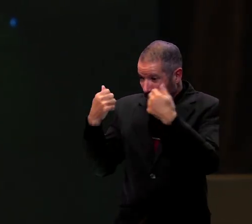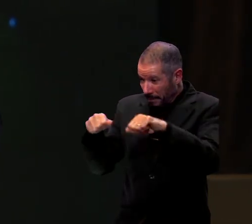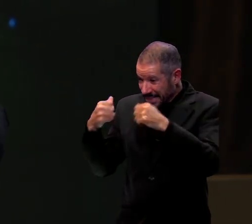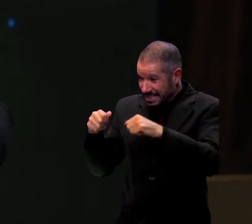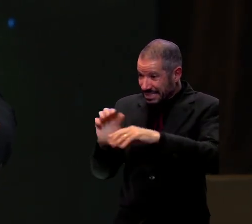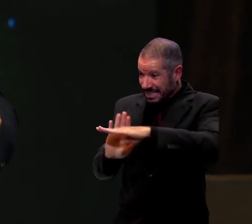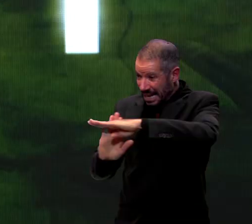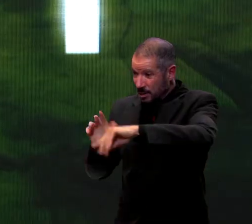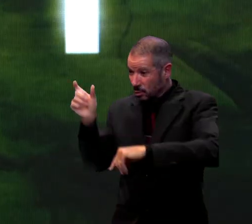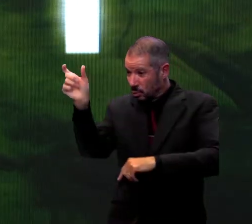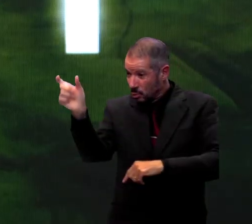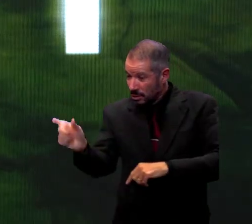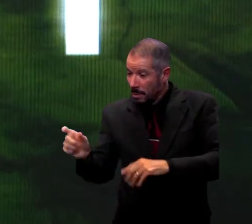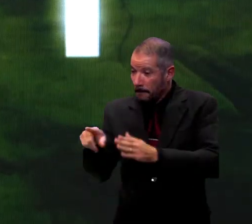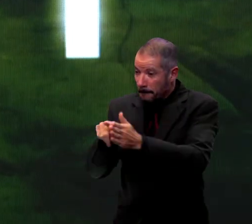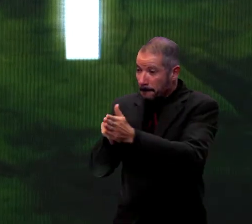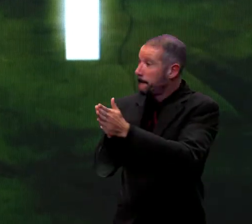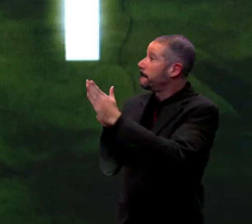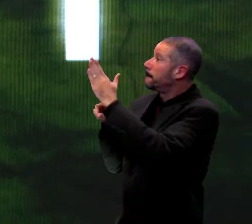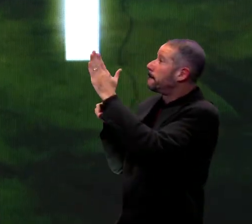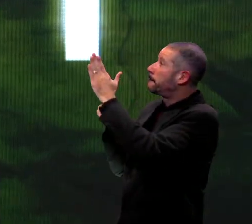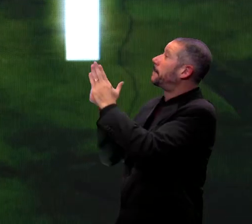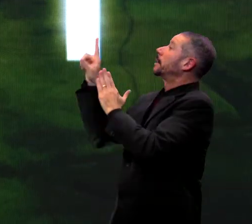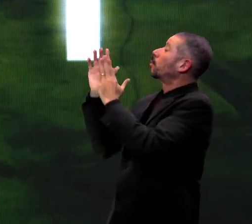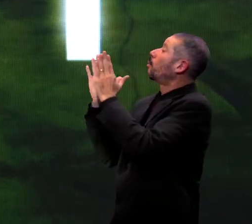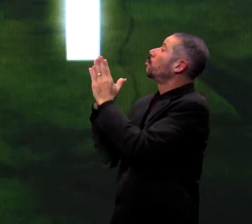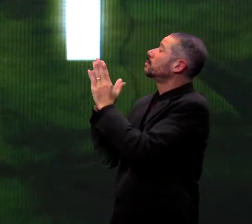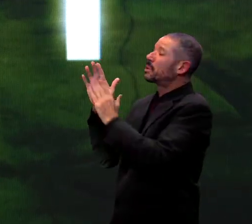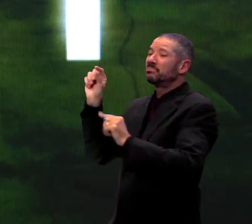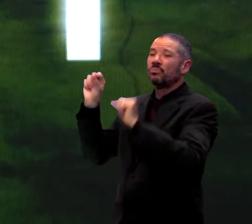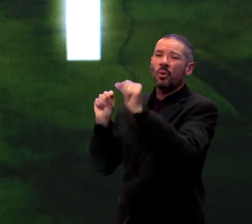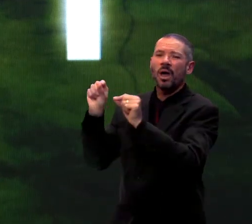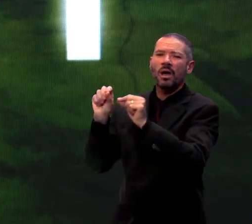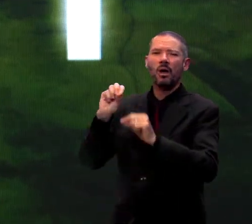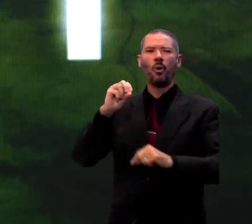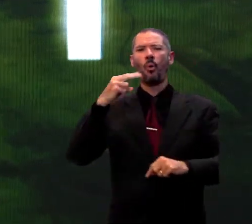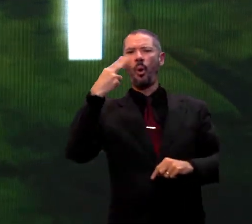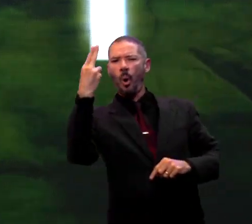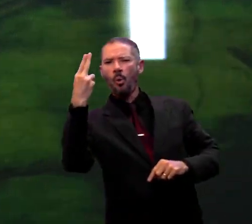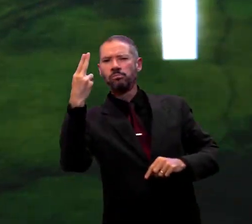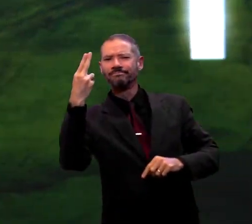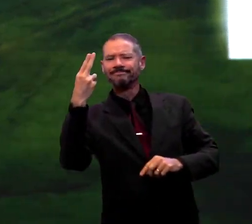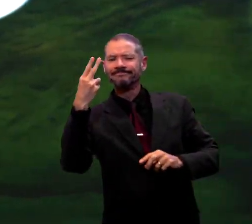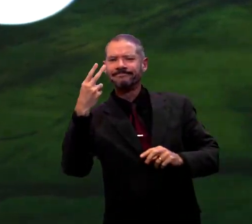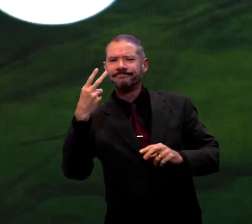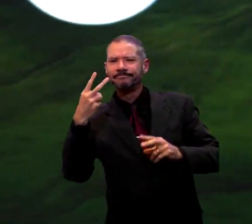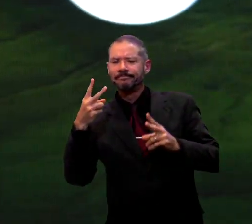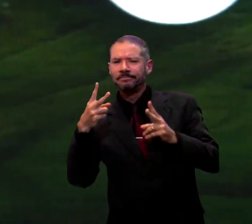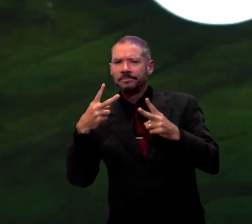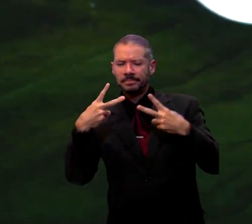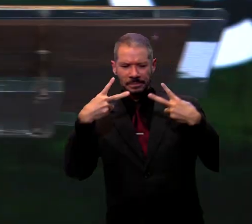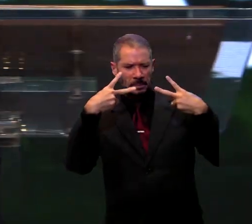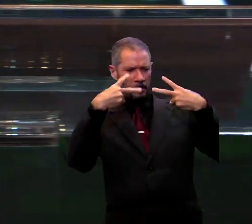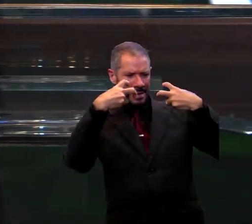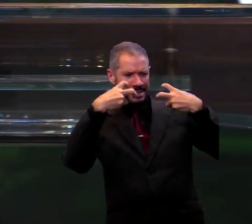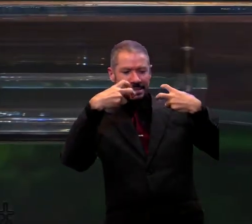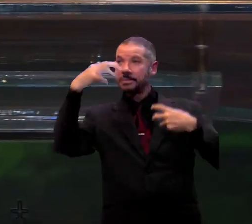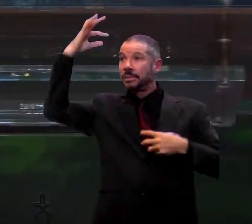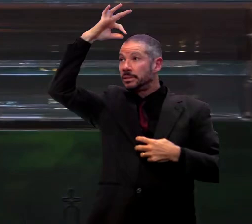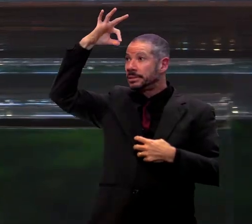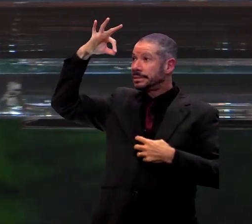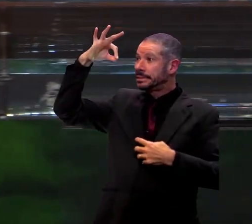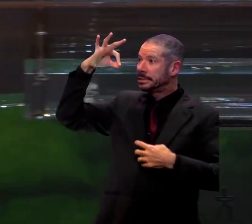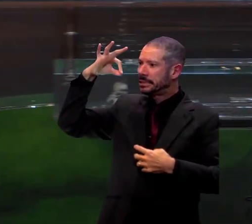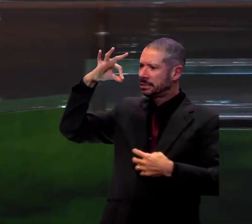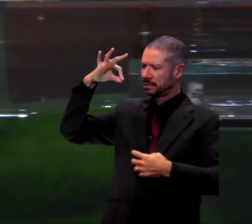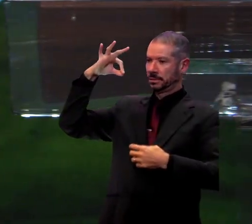necessidade, pergunte a Deus o que você deve fazer. Ou apenas perceba o insight do Espírito, porque Ele faz